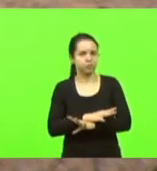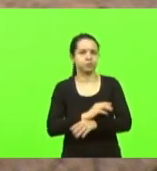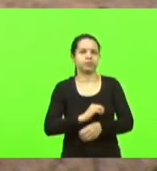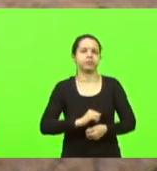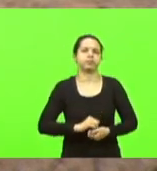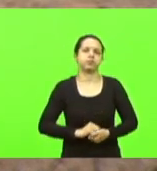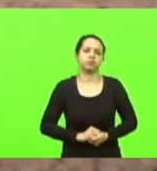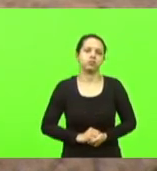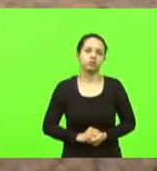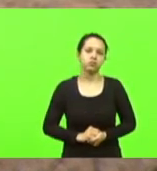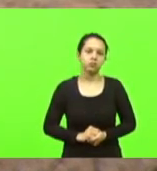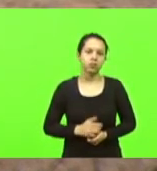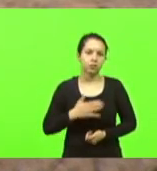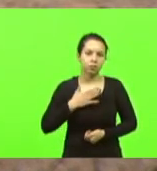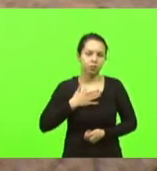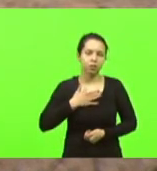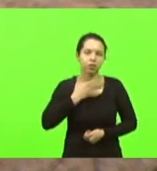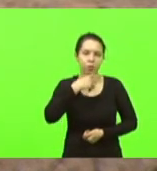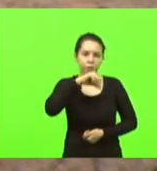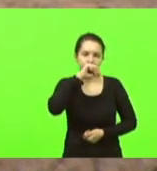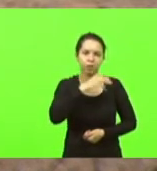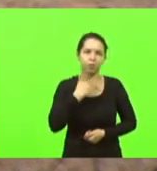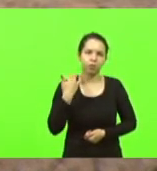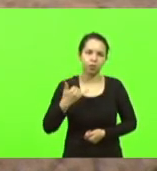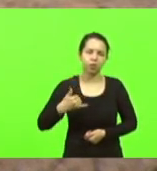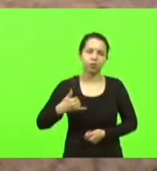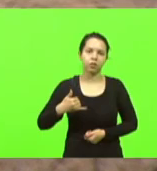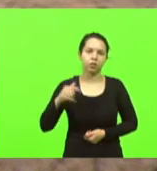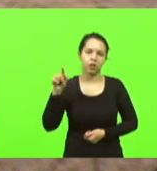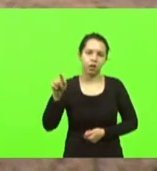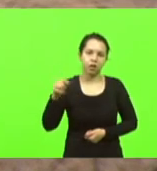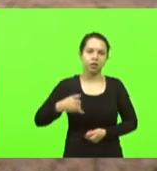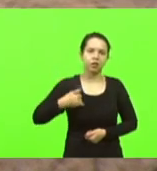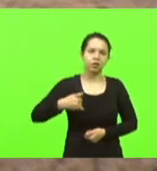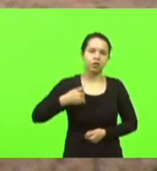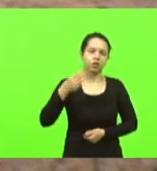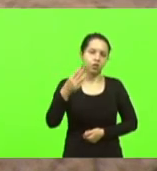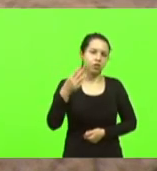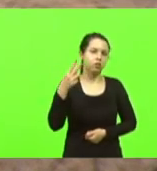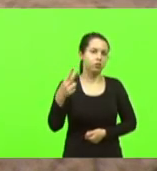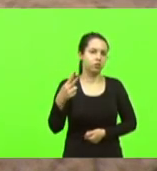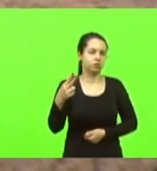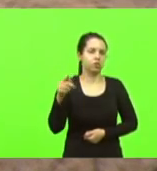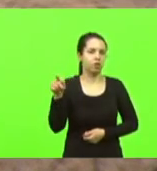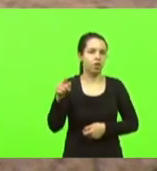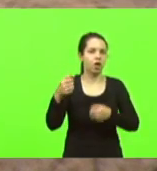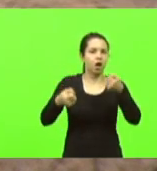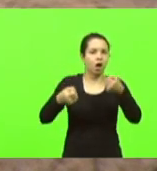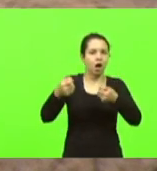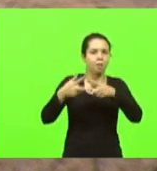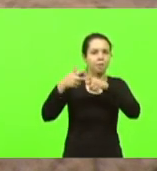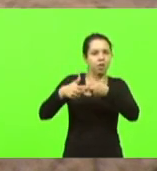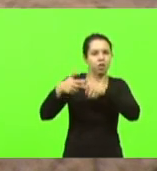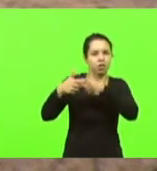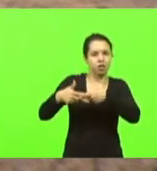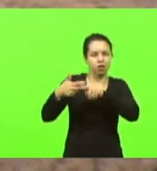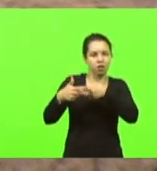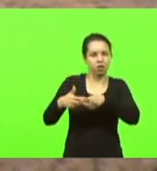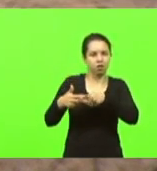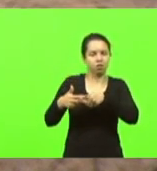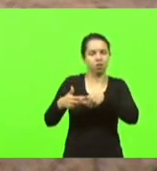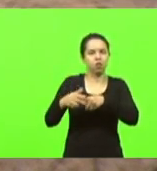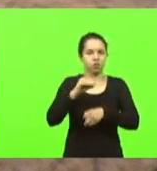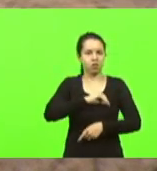E eu perdi meu pai com 32 anos ele tinha ele era um mecânico e ganhava mais que um salário